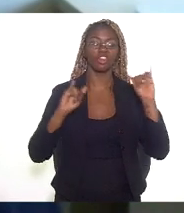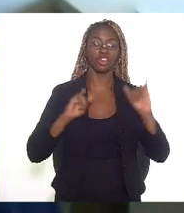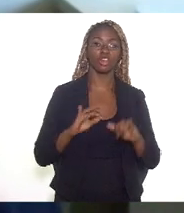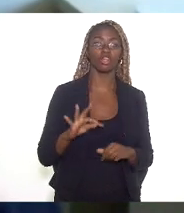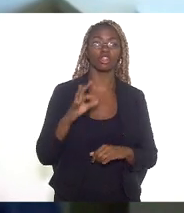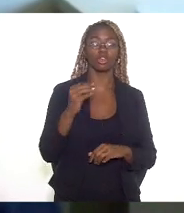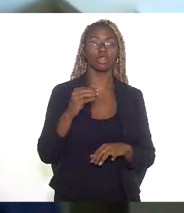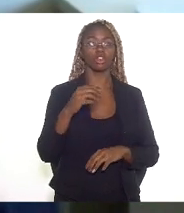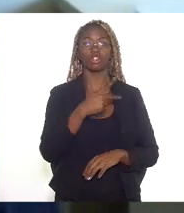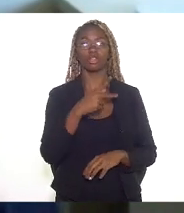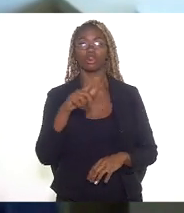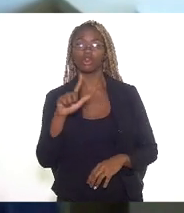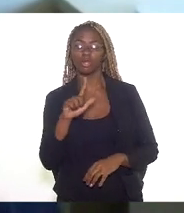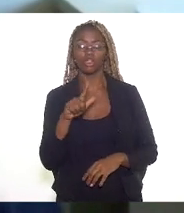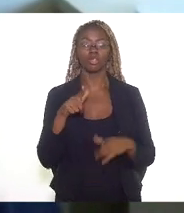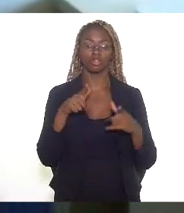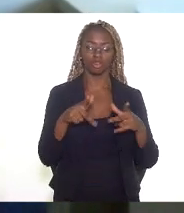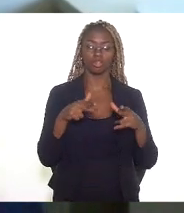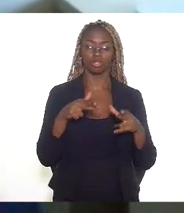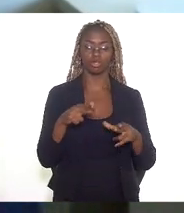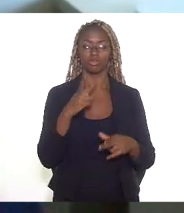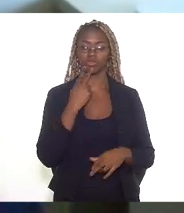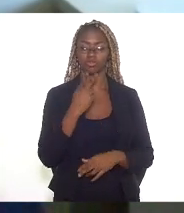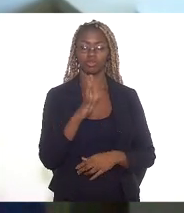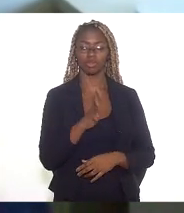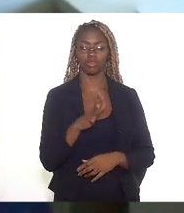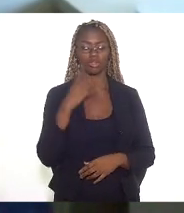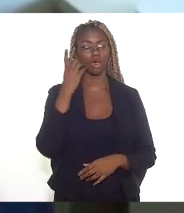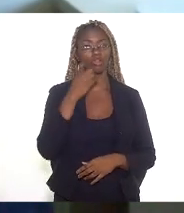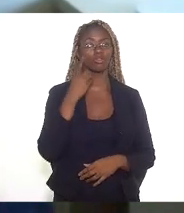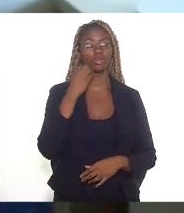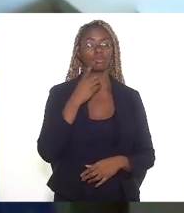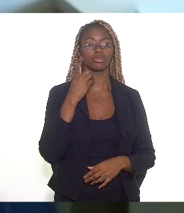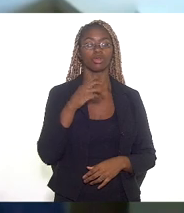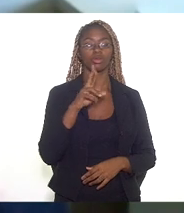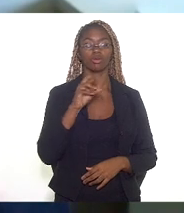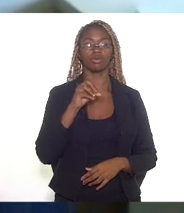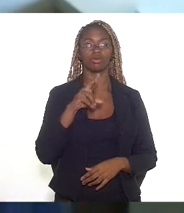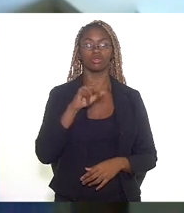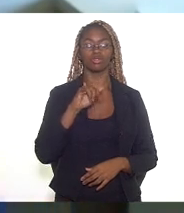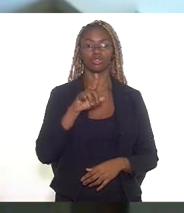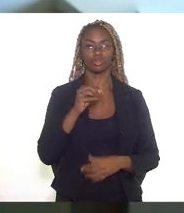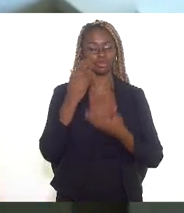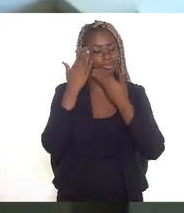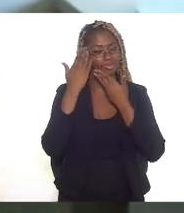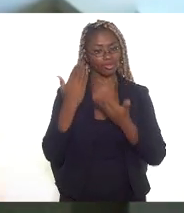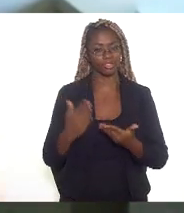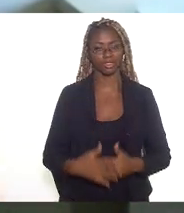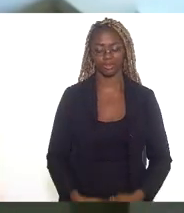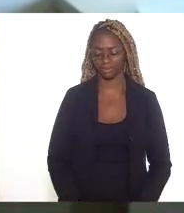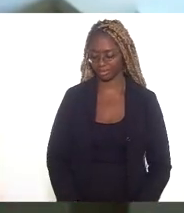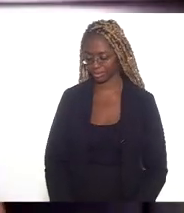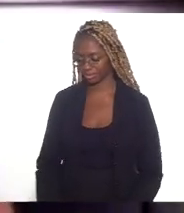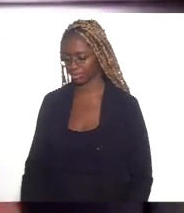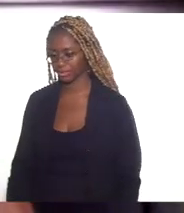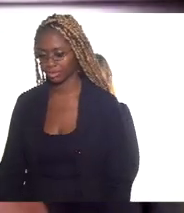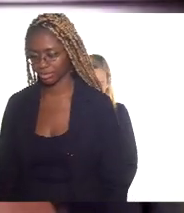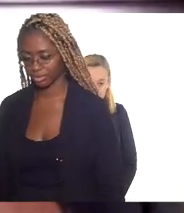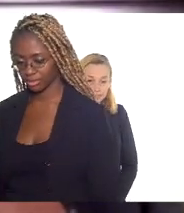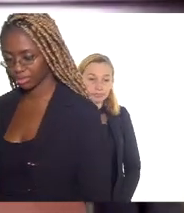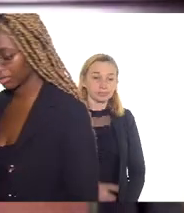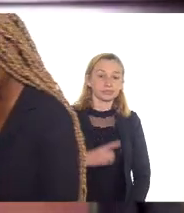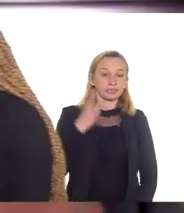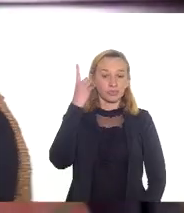do projeto de lei, que virou lei há dois dias atrás, do deputado Rodrigo Amorim. Muito obrigado, senhor presidente. Deputada Renata, em